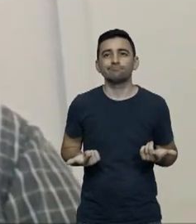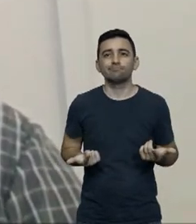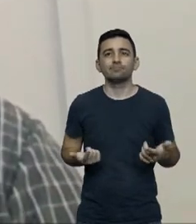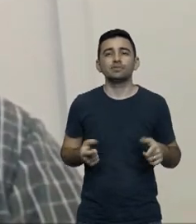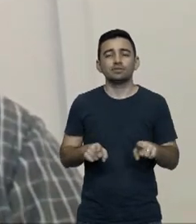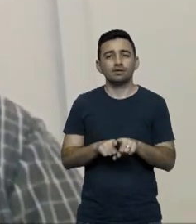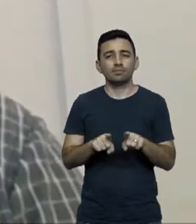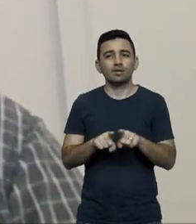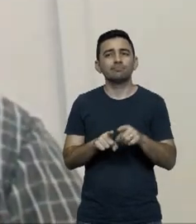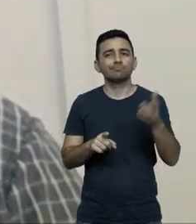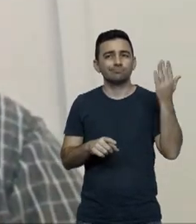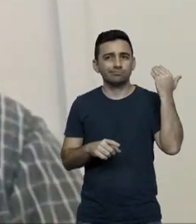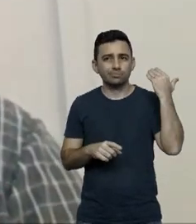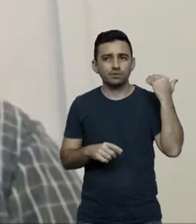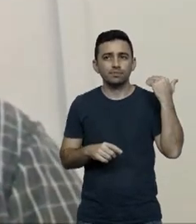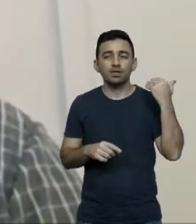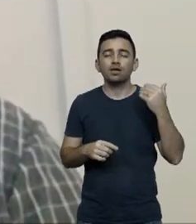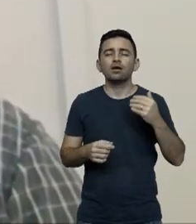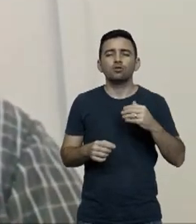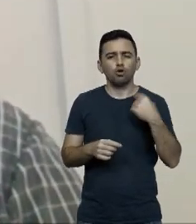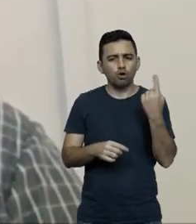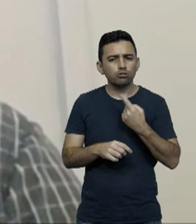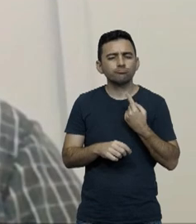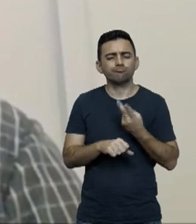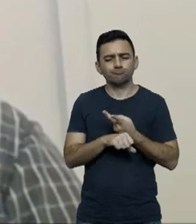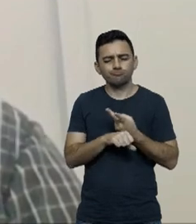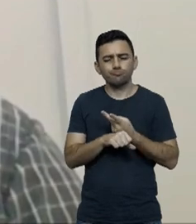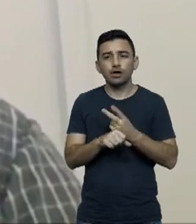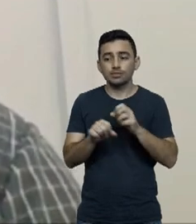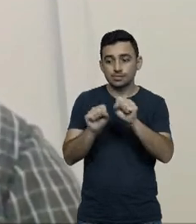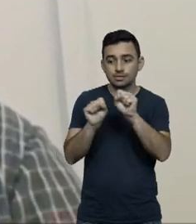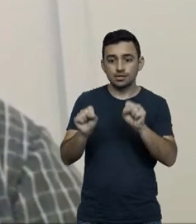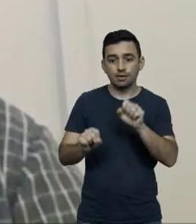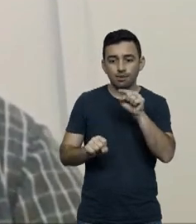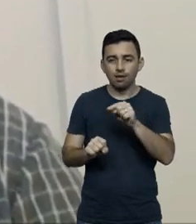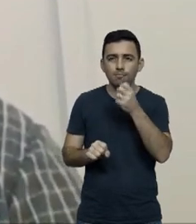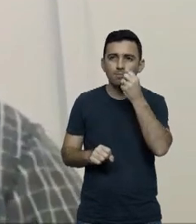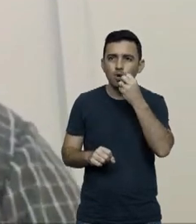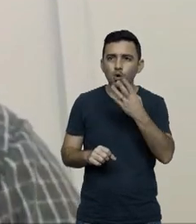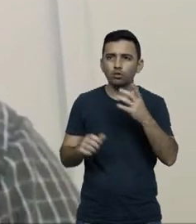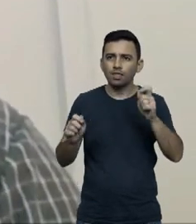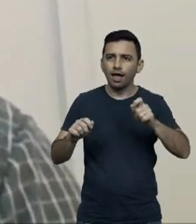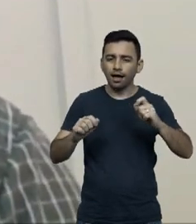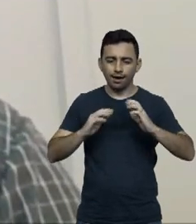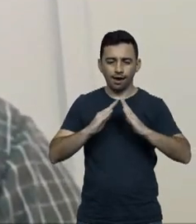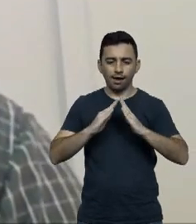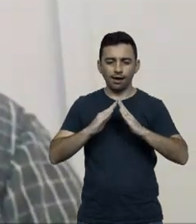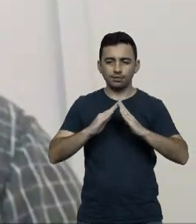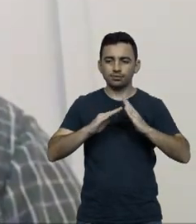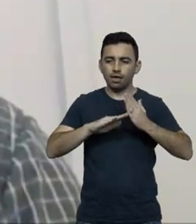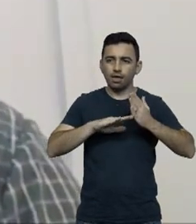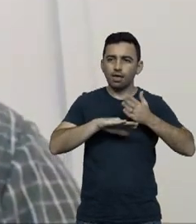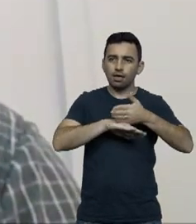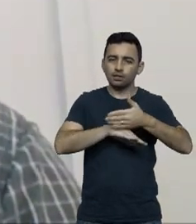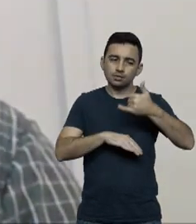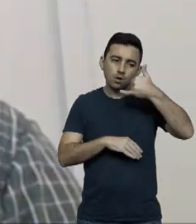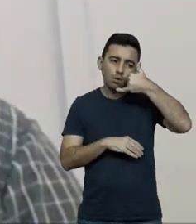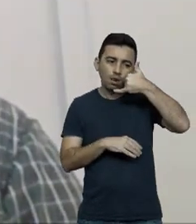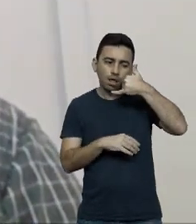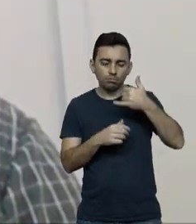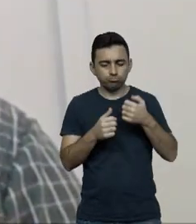Idêntica então a gente realmente procurou fazer um sistema onde o candidato por essa acessada a sua casa o seu celular